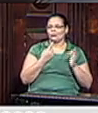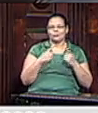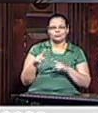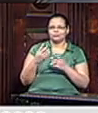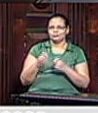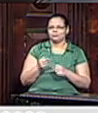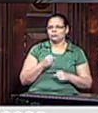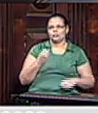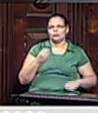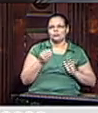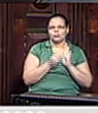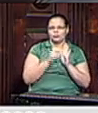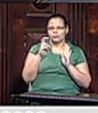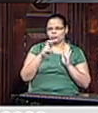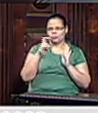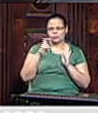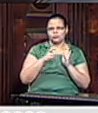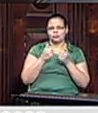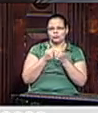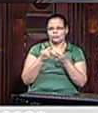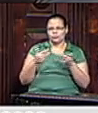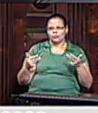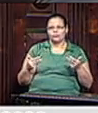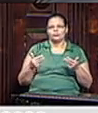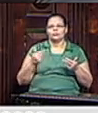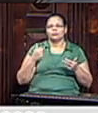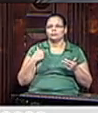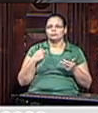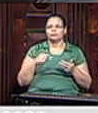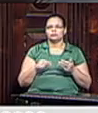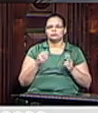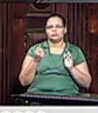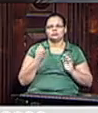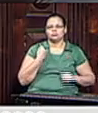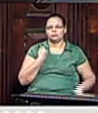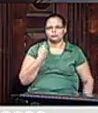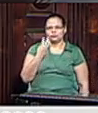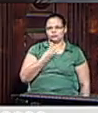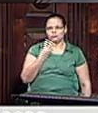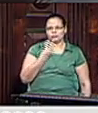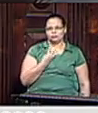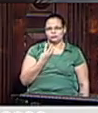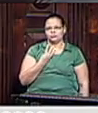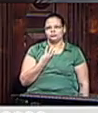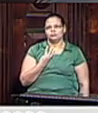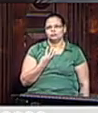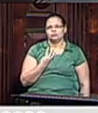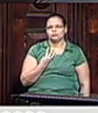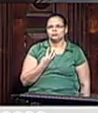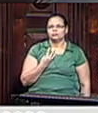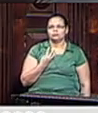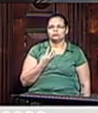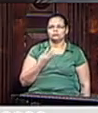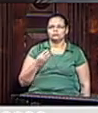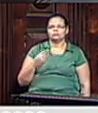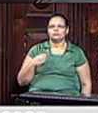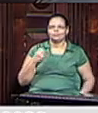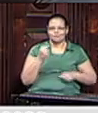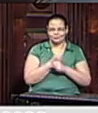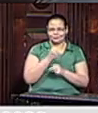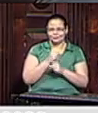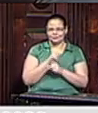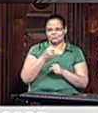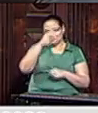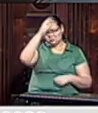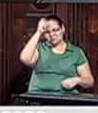De transporte, favorável às emendas de plenário de 1 a 4 e contrário à emenda 5. De obras públicas, favorável